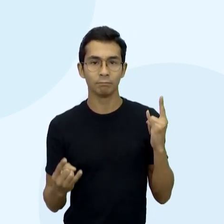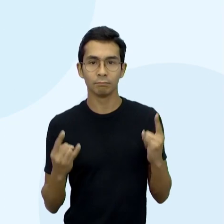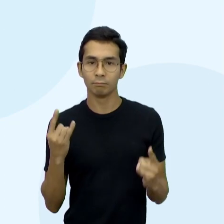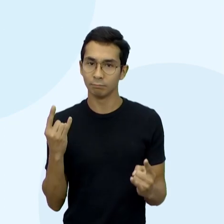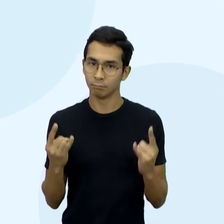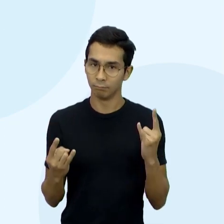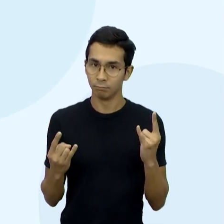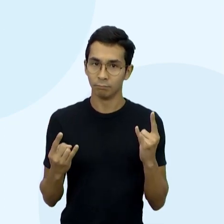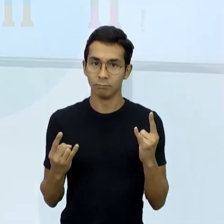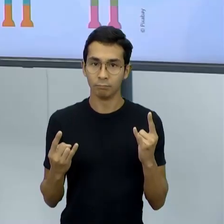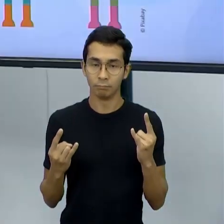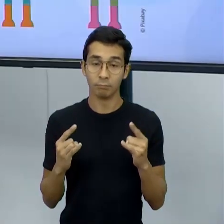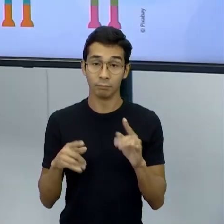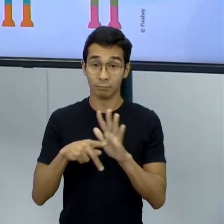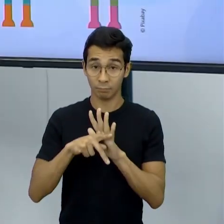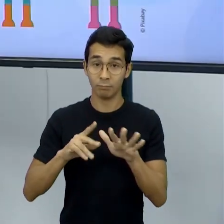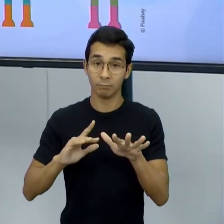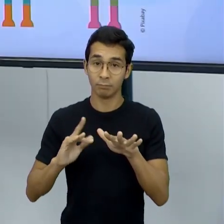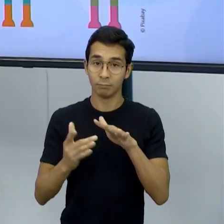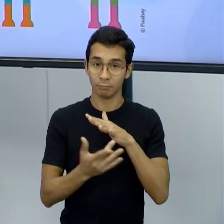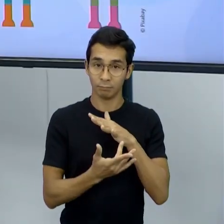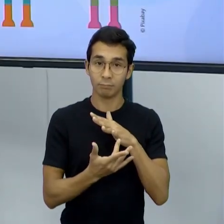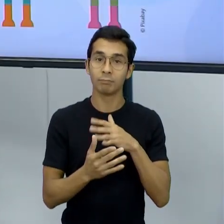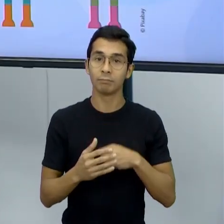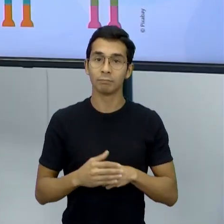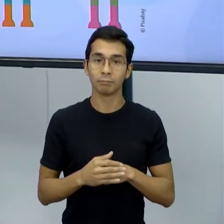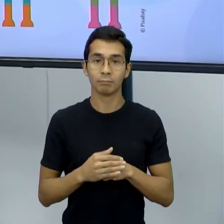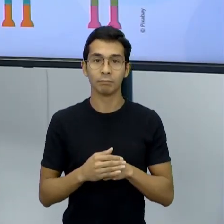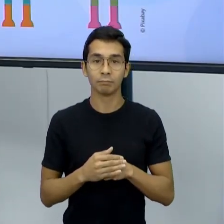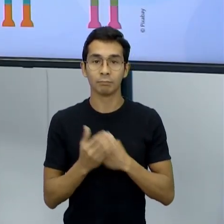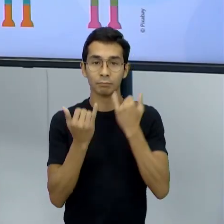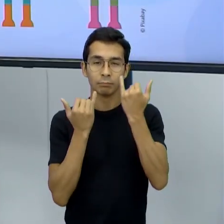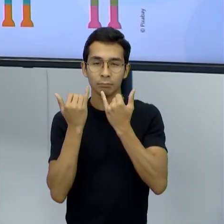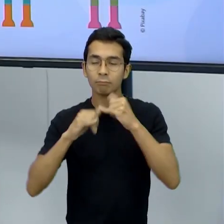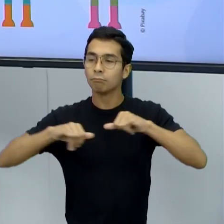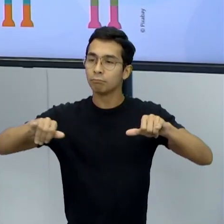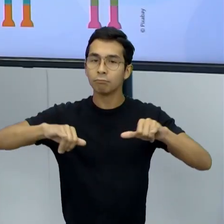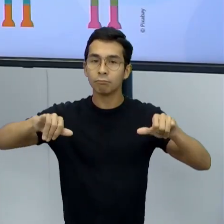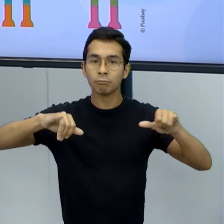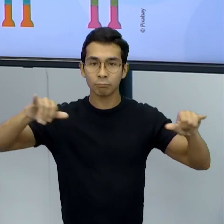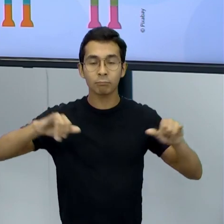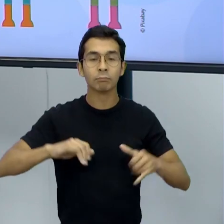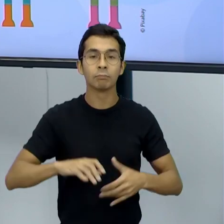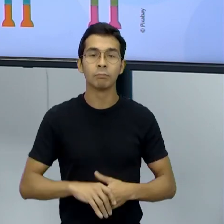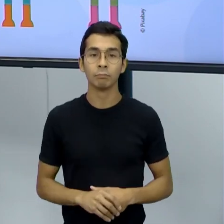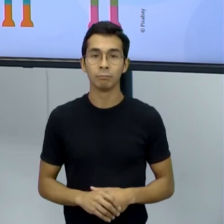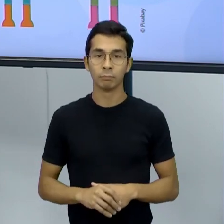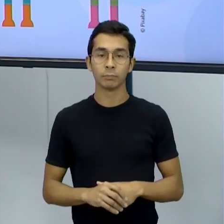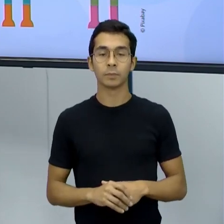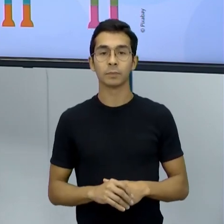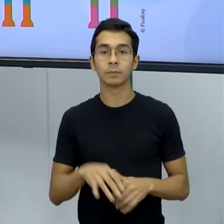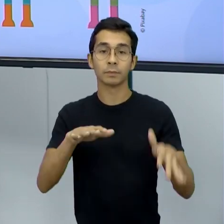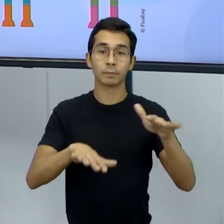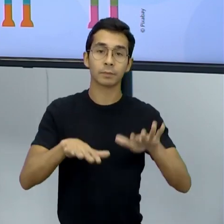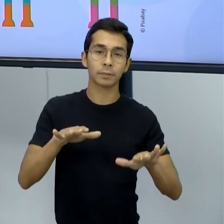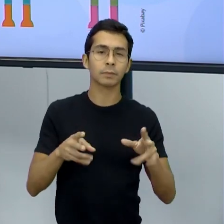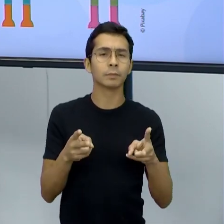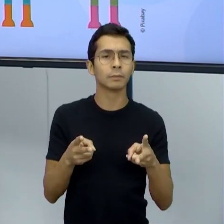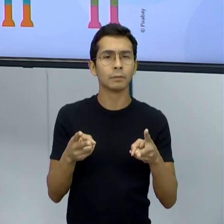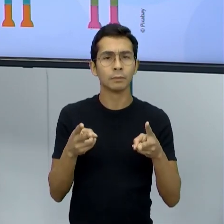são criados nas redes sociais para multiplicar ideias. Então, às vezes, você percebe que tem uma